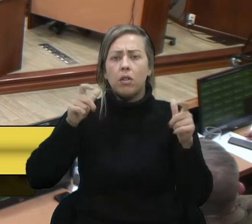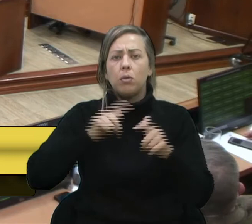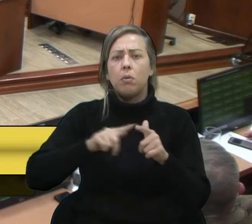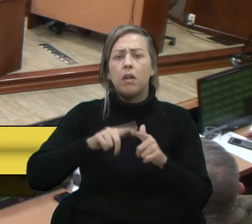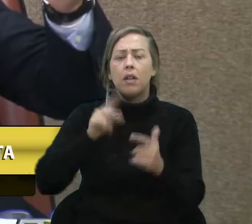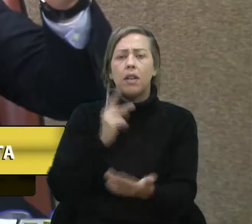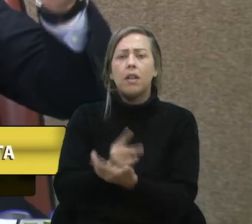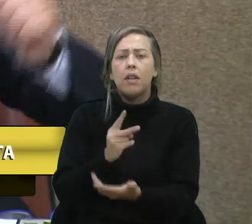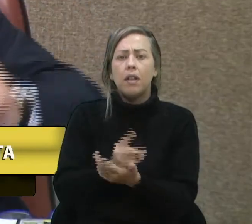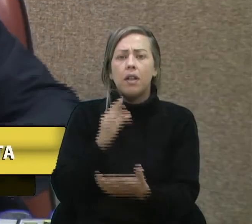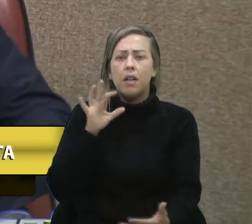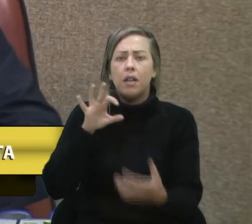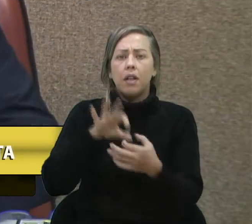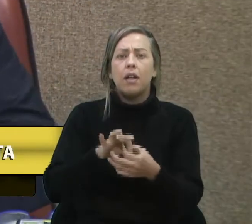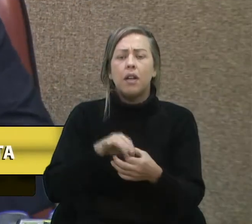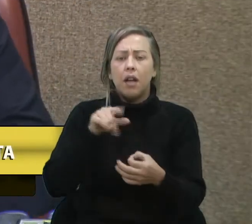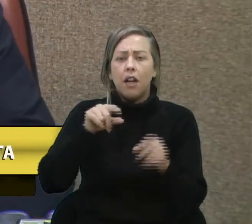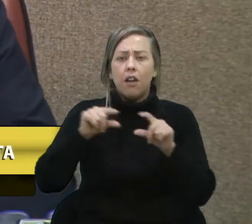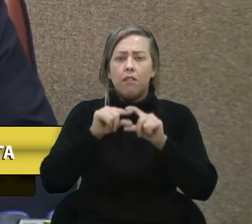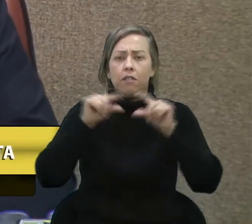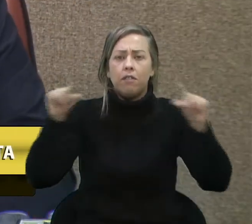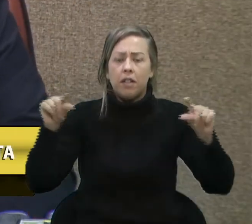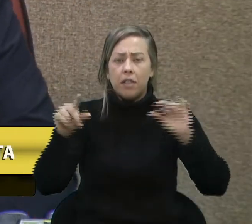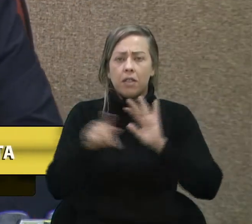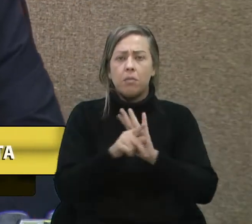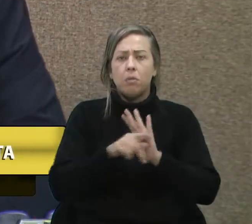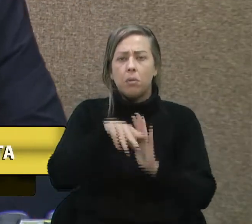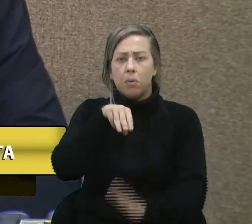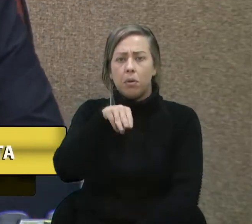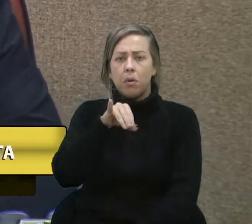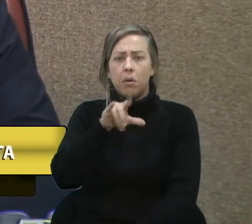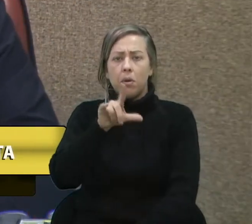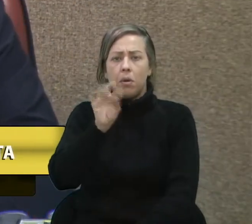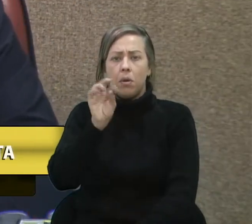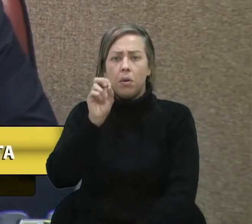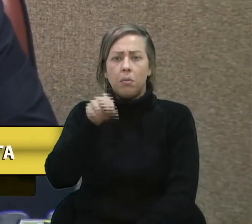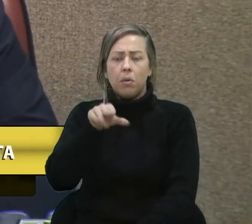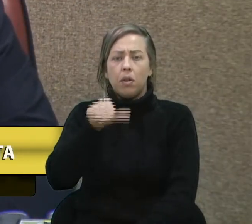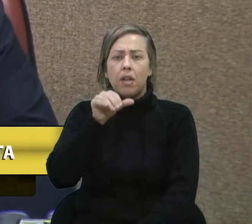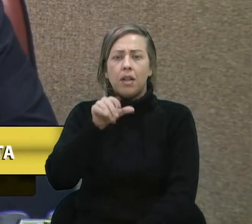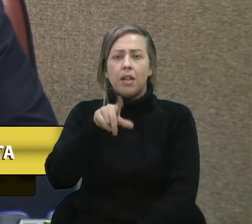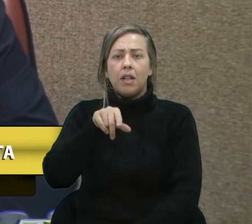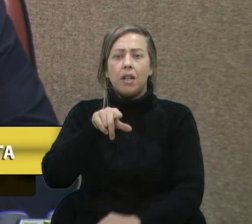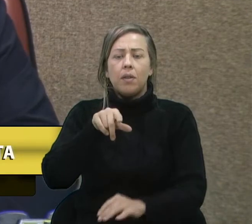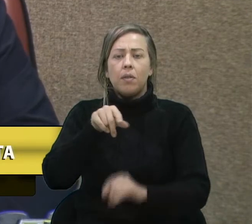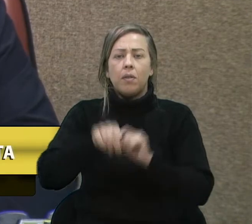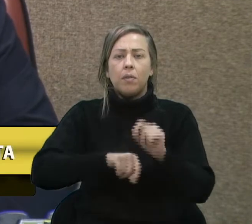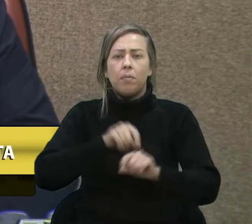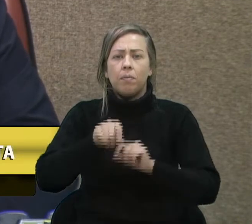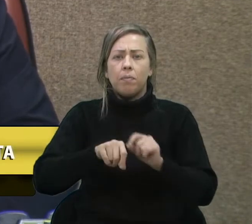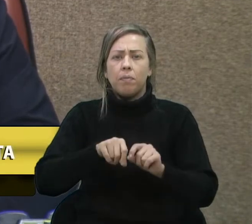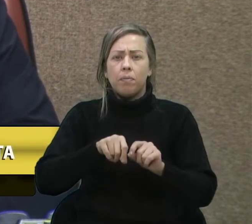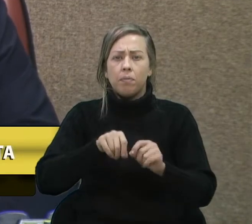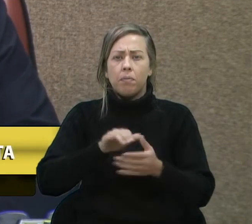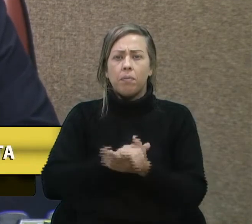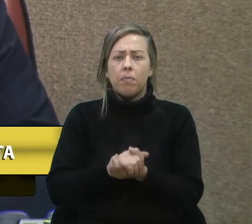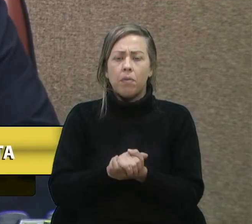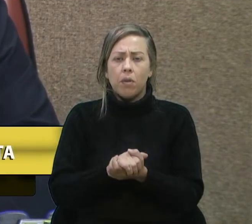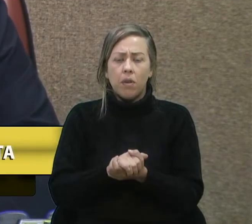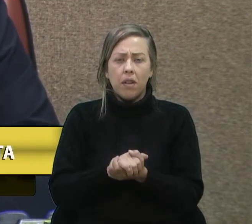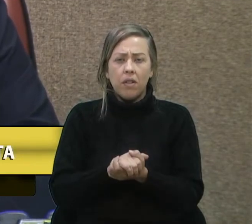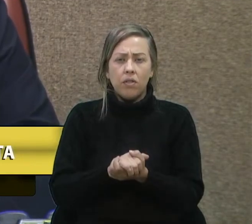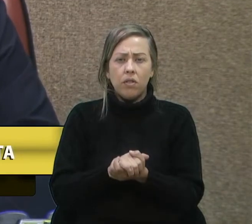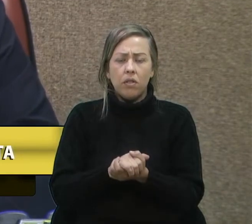tem tudo a ver com essa grande frase aí do Milton, se chama estabilidade de emprego. Esse é o grande